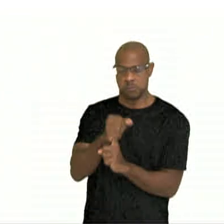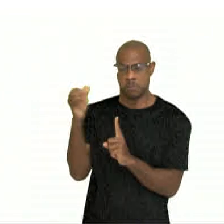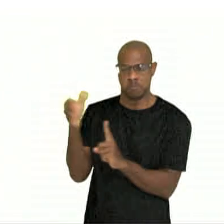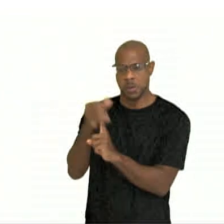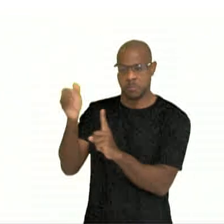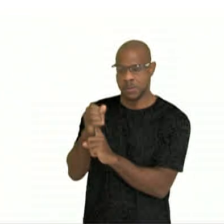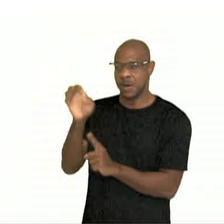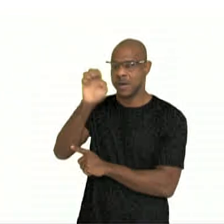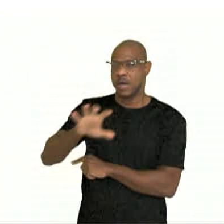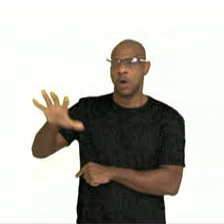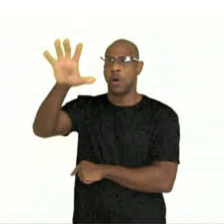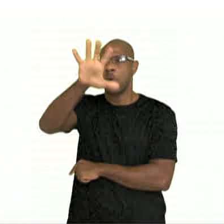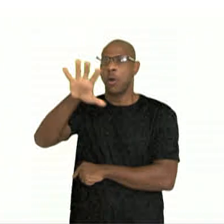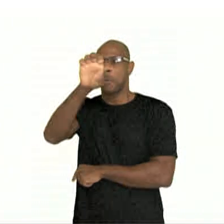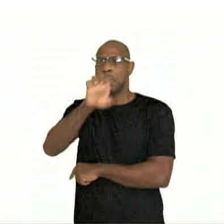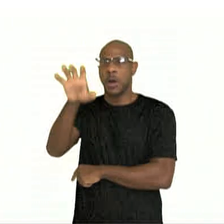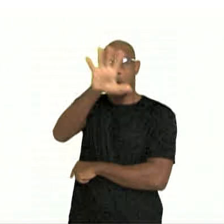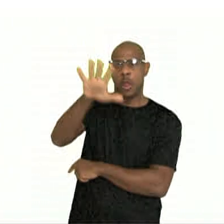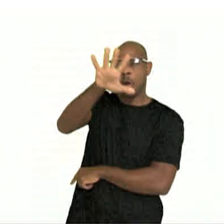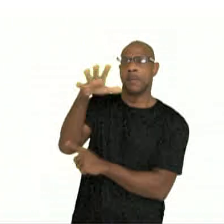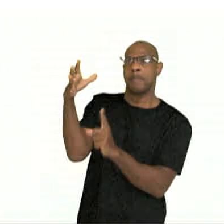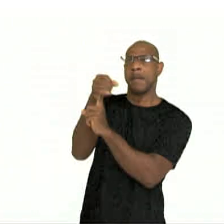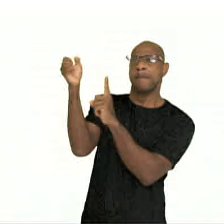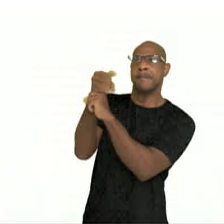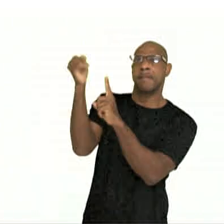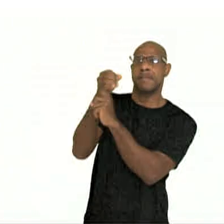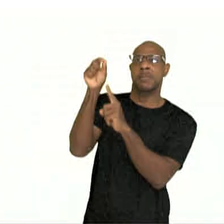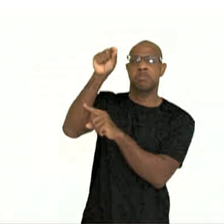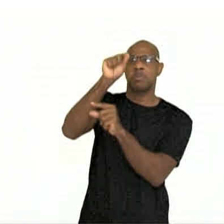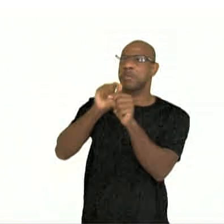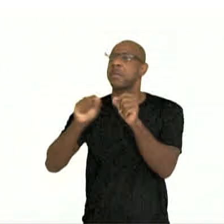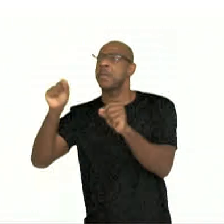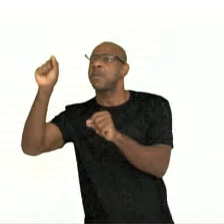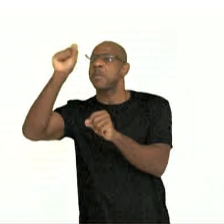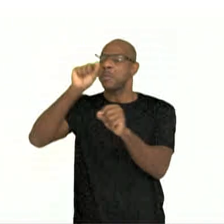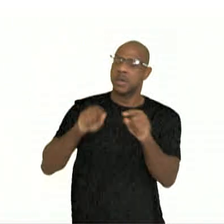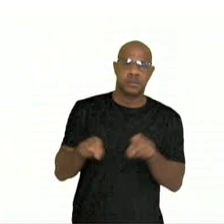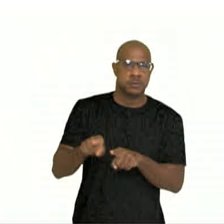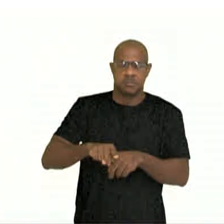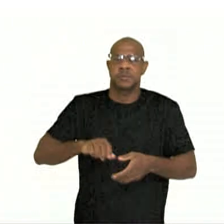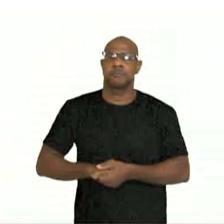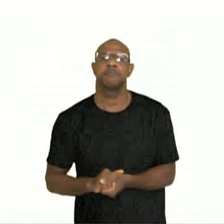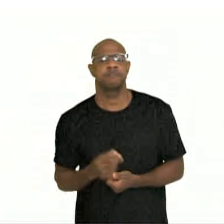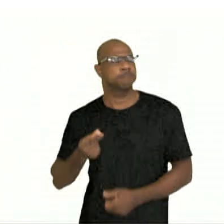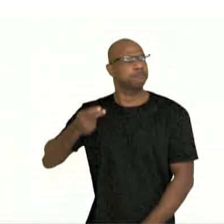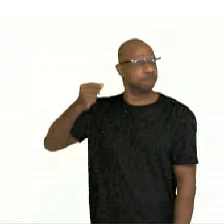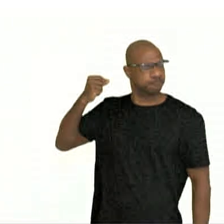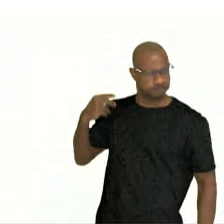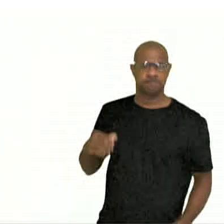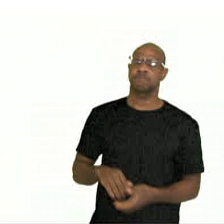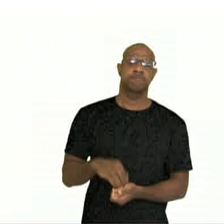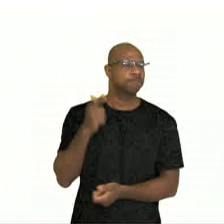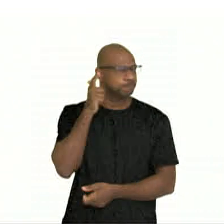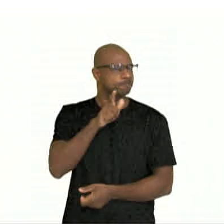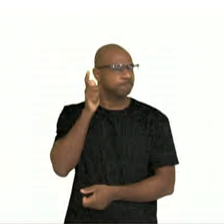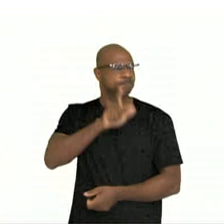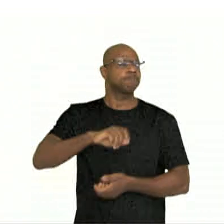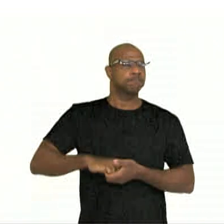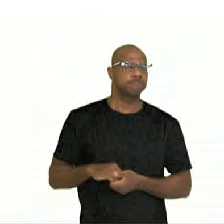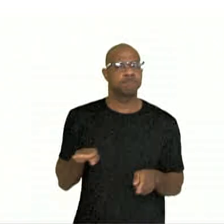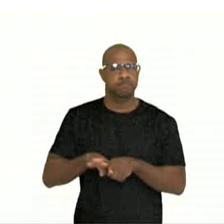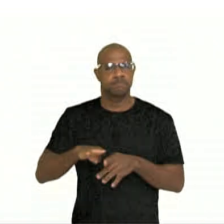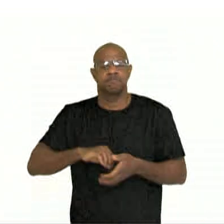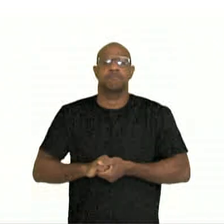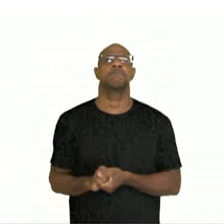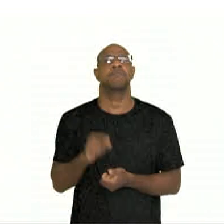a Europa, o Império, a República Romana, né? Principalmente na época da República, que vai se expandir bastante também, vai ser